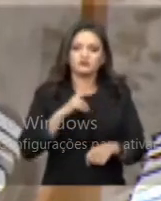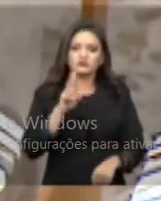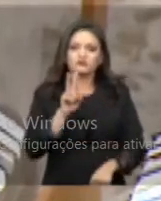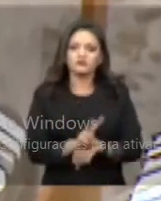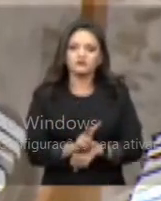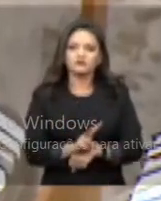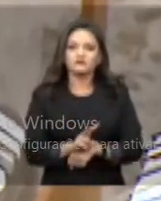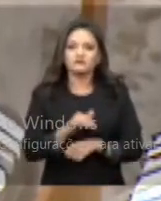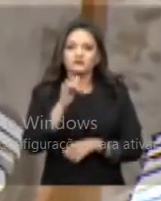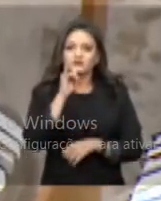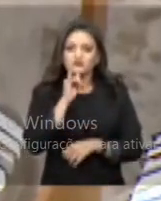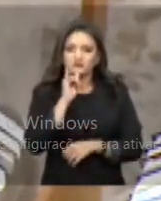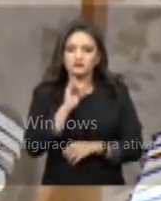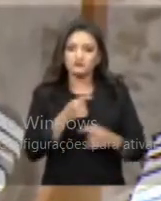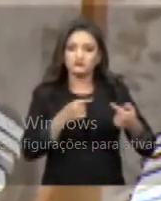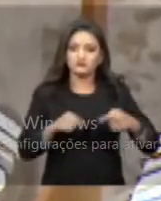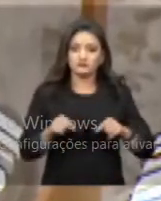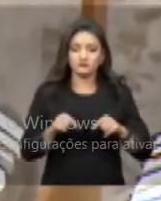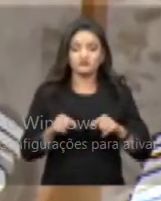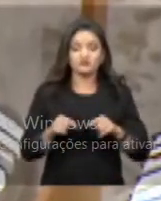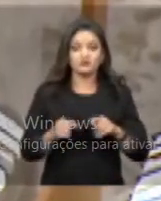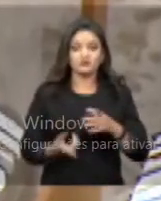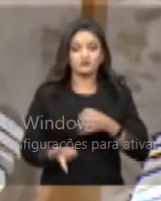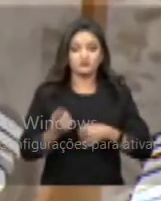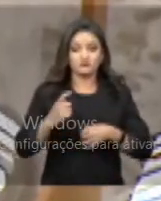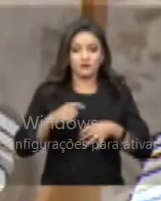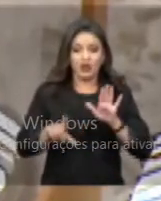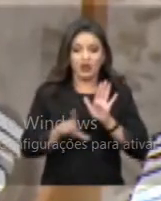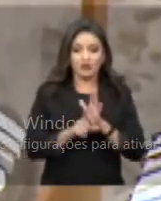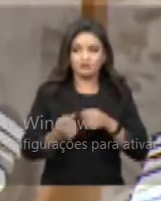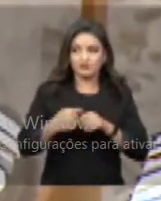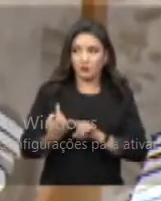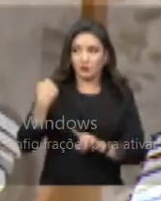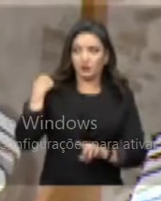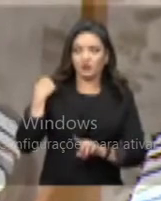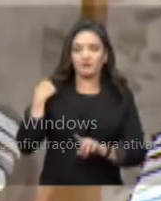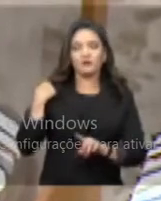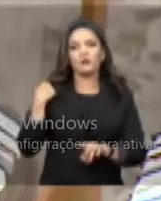a proteção contra o retrocesso legislativo no combate à corrupção.